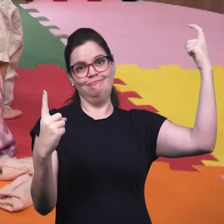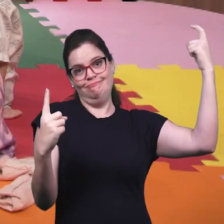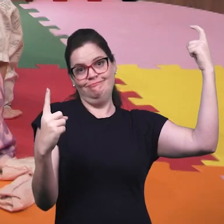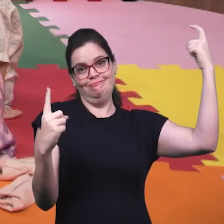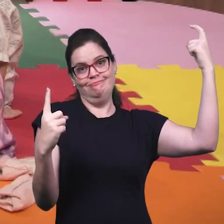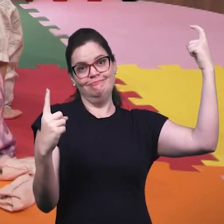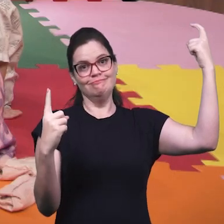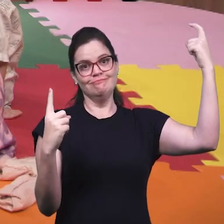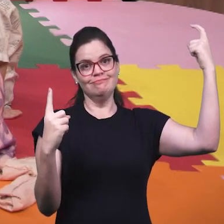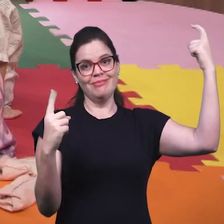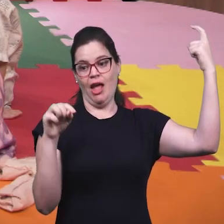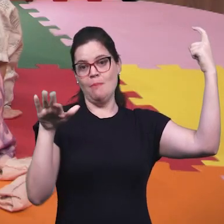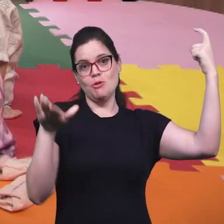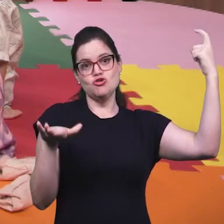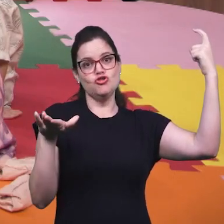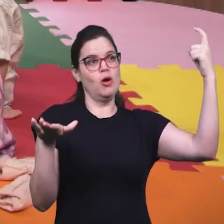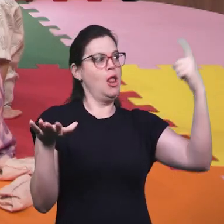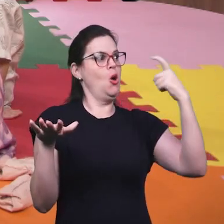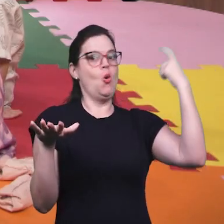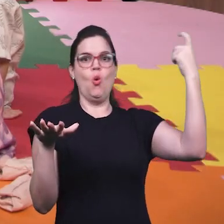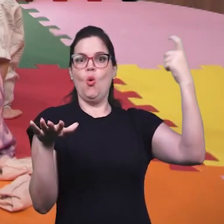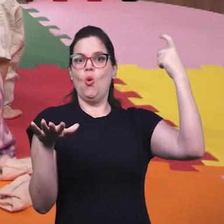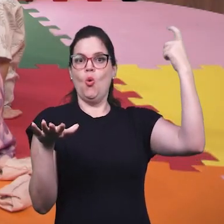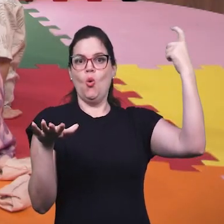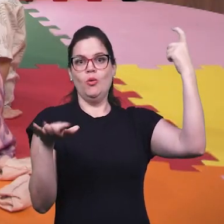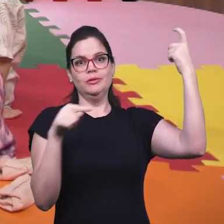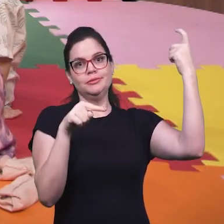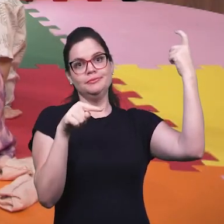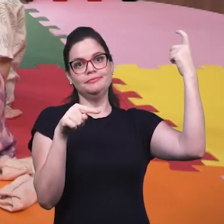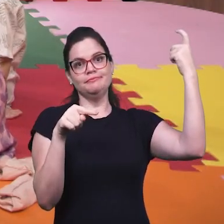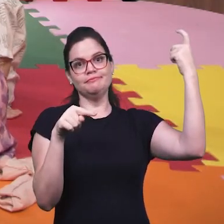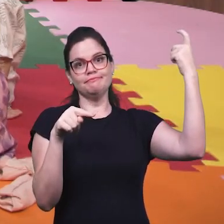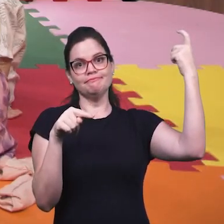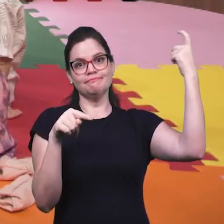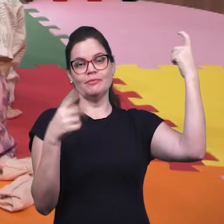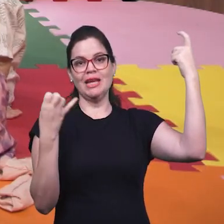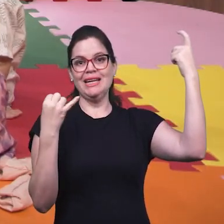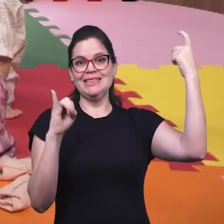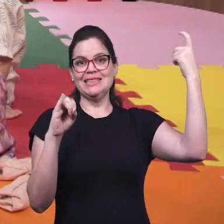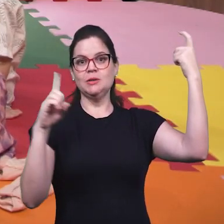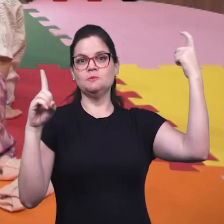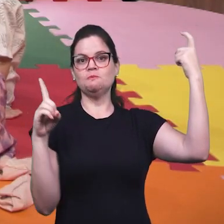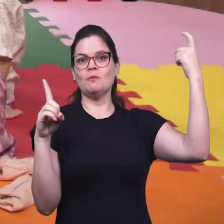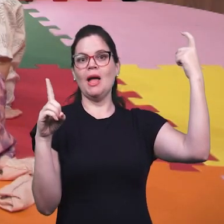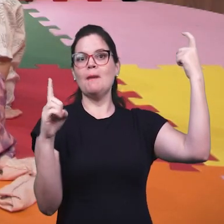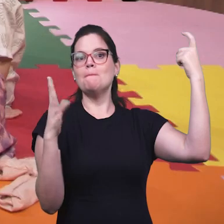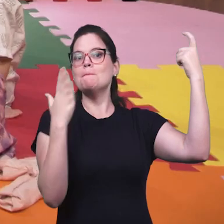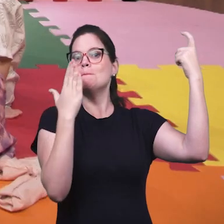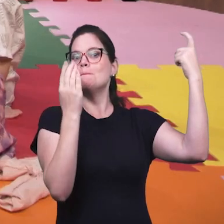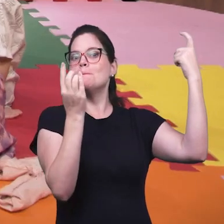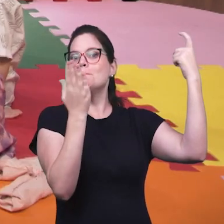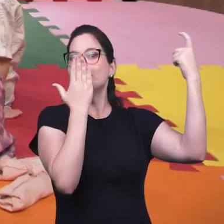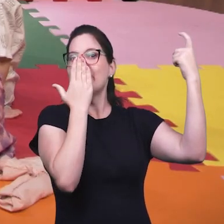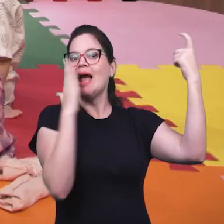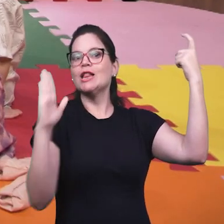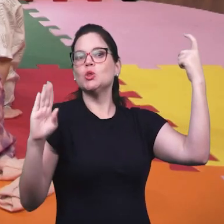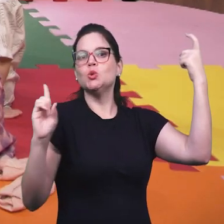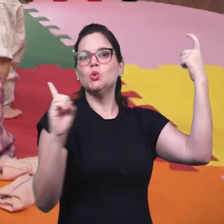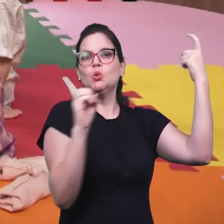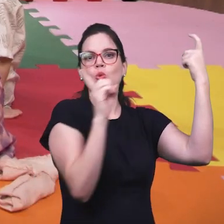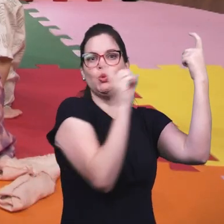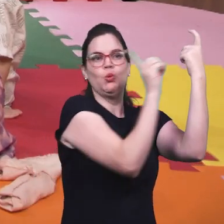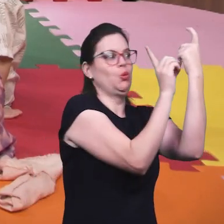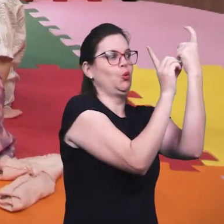né? Davi era um jovem, Golias era um gigante. Se Davi tivesse chegado perto do gigante, ele tinha